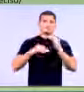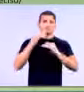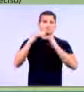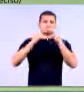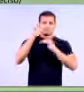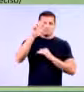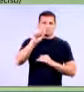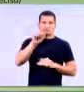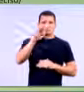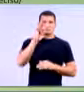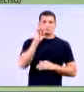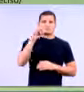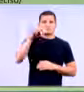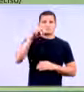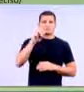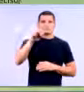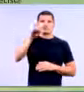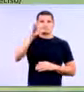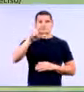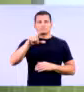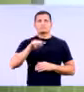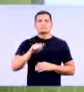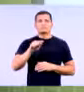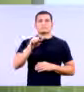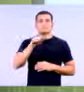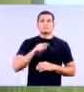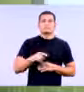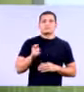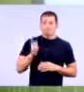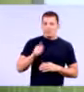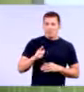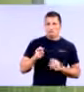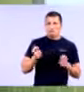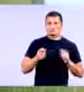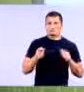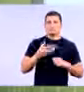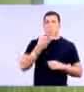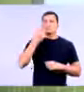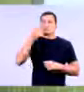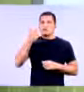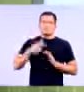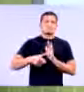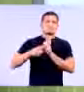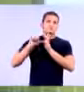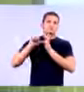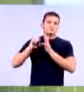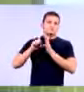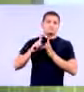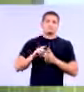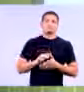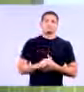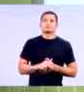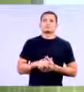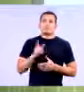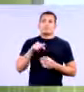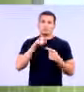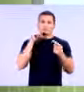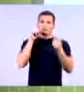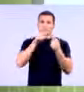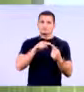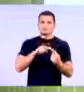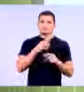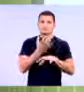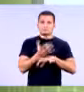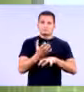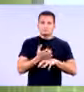para cada dia você ser melhor do que você já foi antes. Então, esse é o objetivo da nossa disciplina. Esperamos que vocês tenham